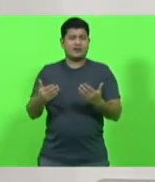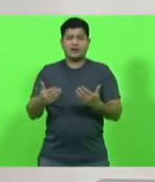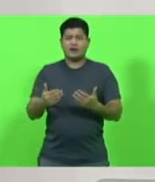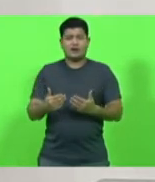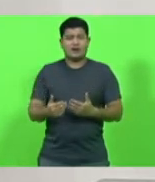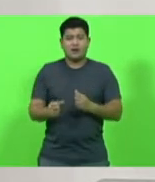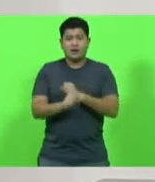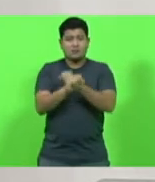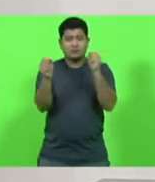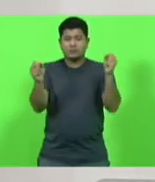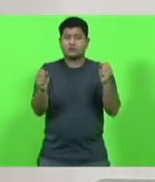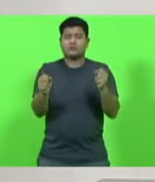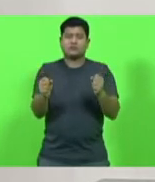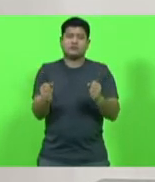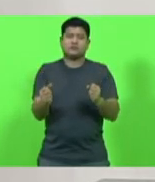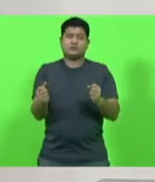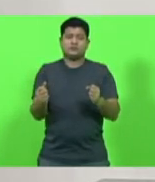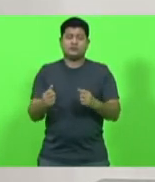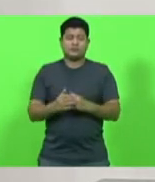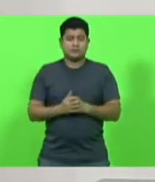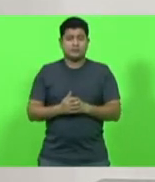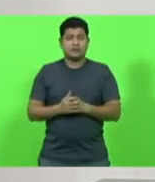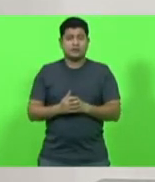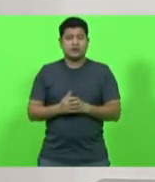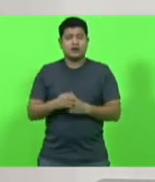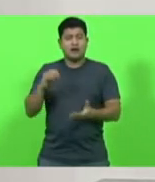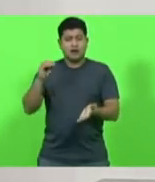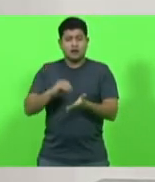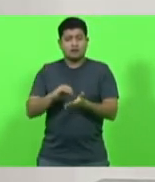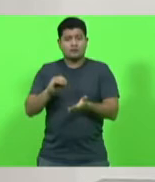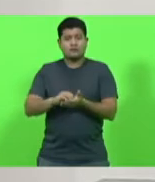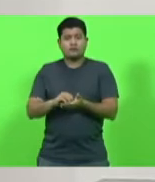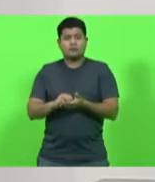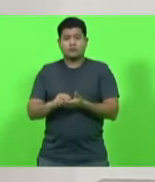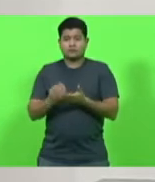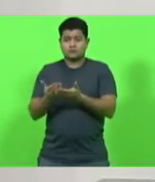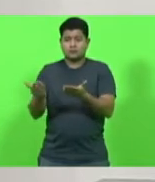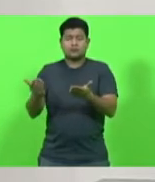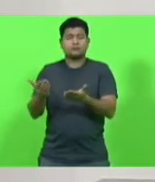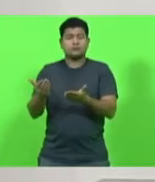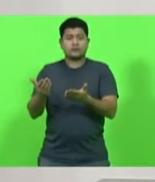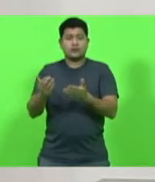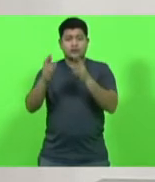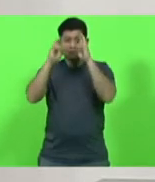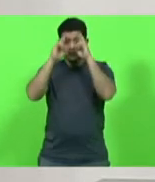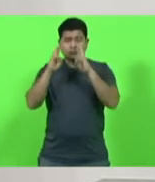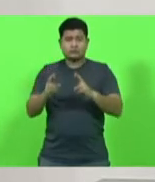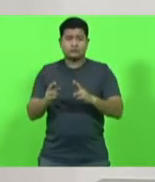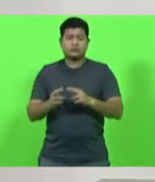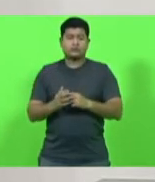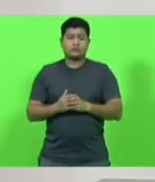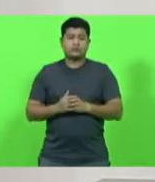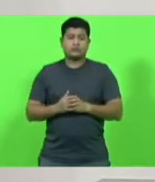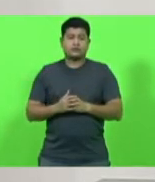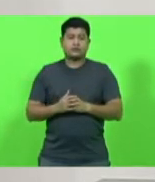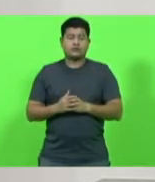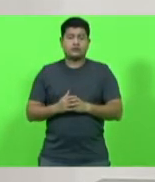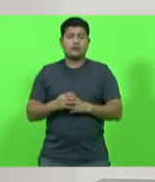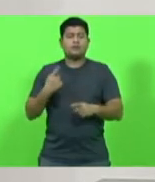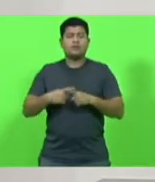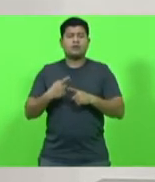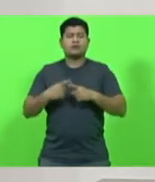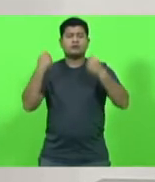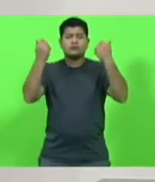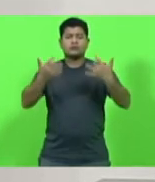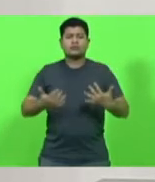absolutamente desumano de se fazer sujeitar uma pessoa. Por que eu estou trazendo esse assunto